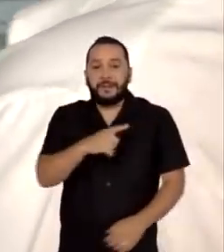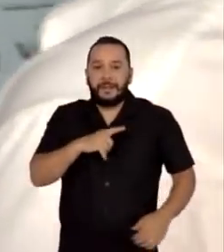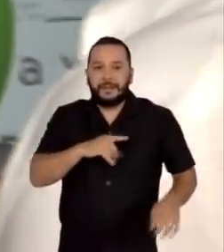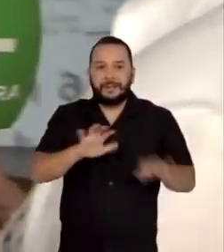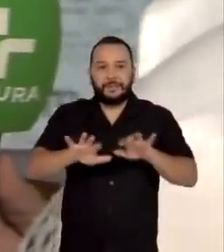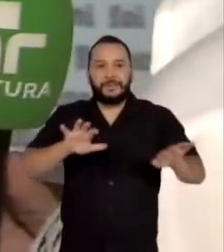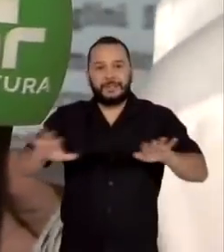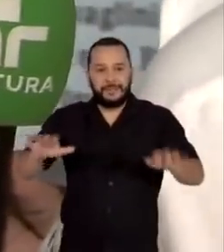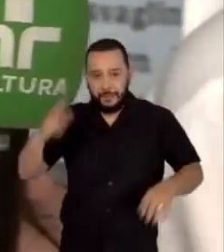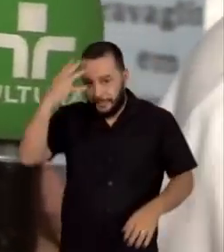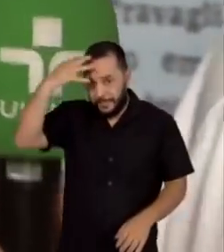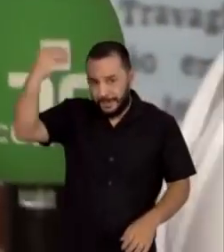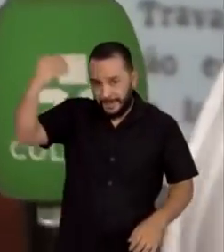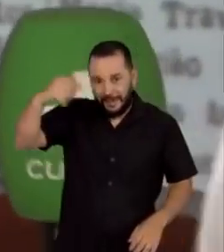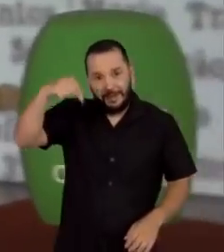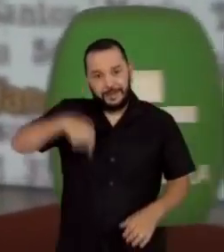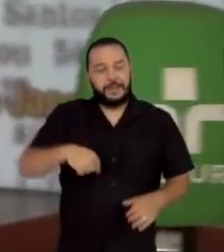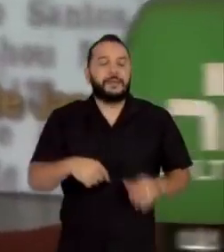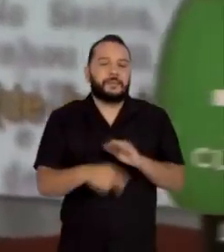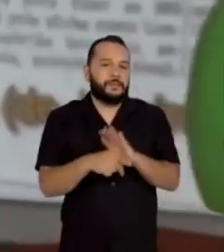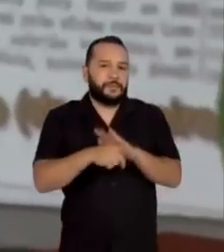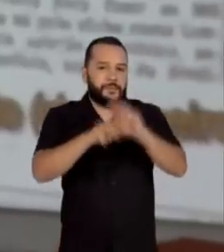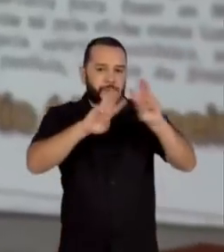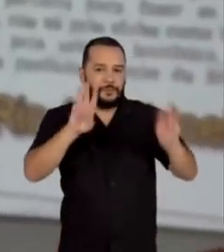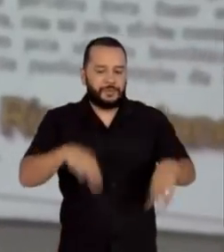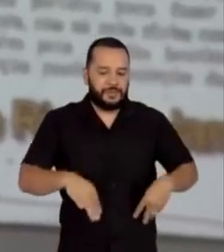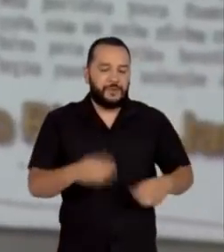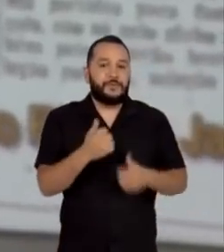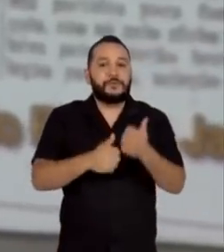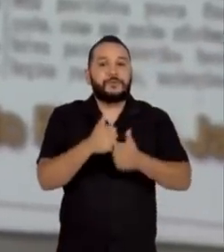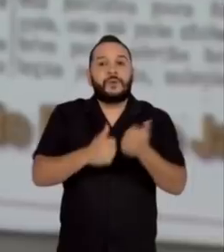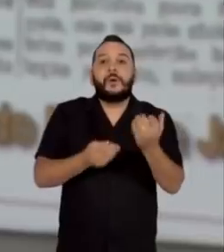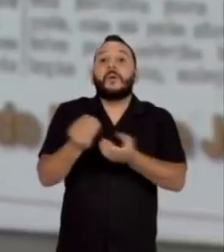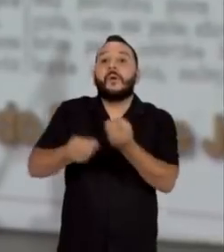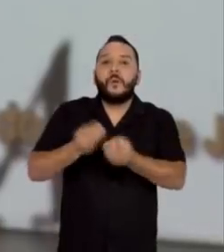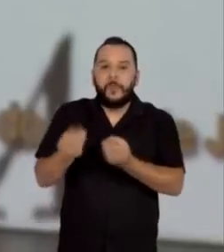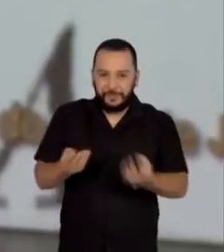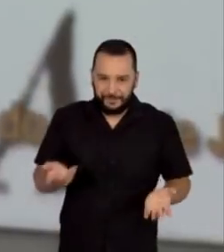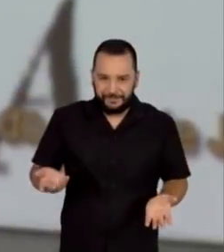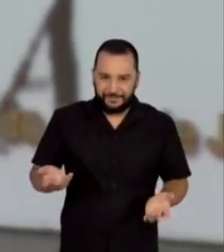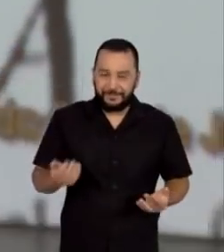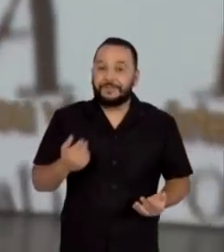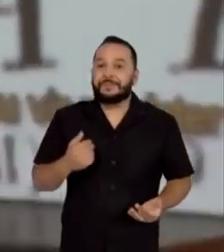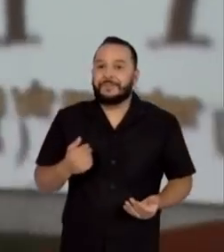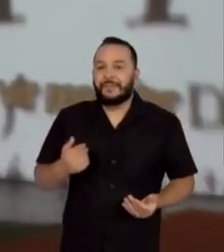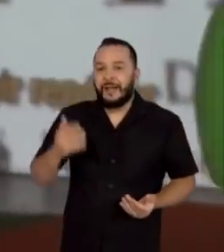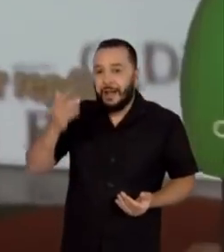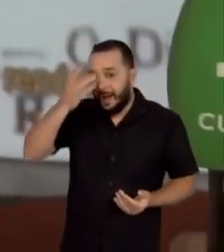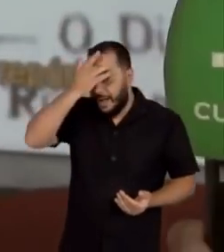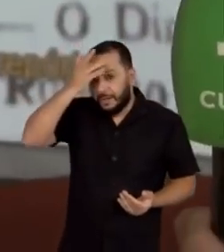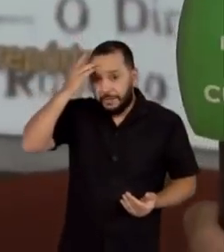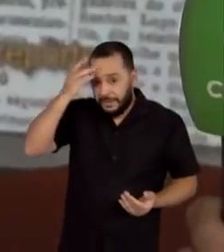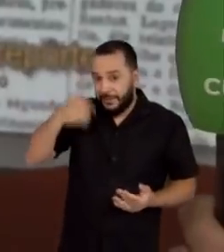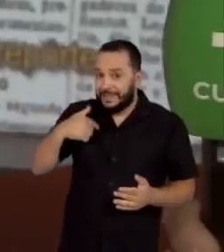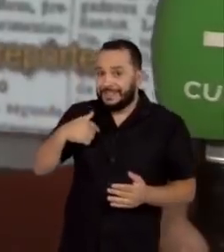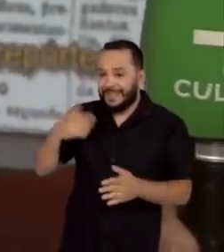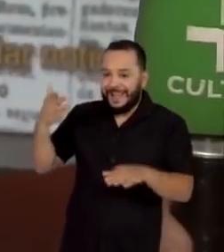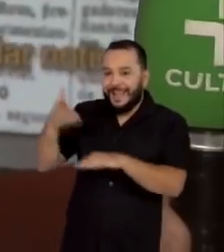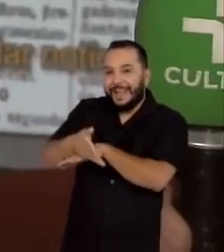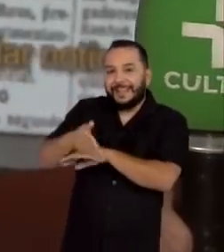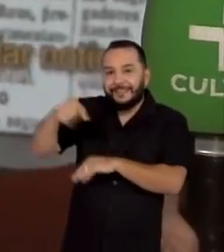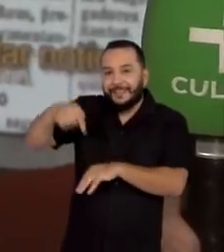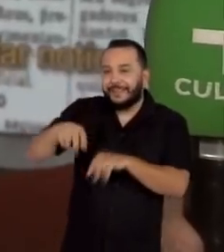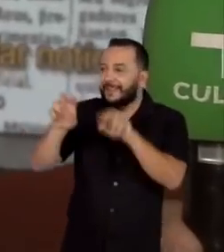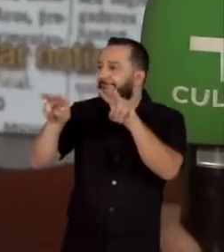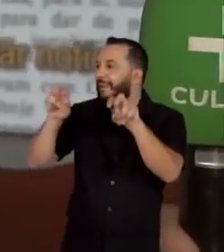Gols, essa intervenção aqui no Museu do Futebol, conversar com a Daniela Alfonso. Dani, sem dúvida nenhuma, as pessoas quando entram aqui nesse espaço já